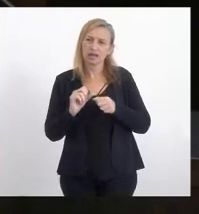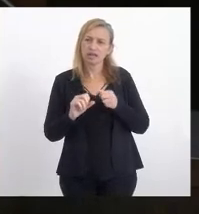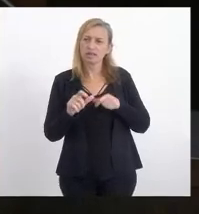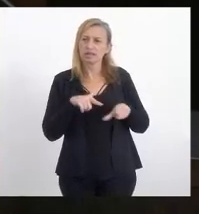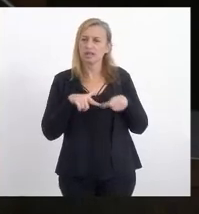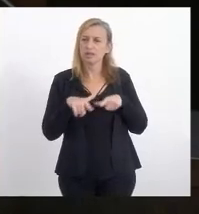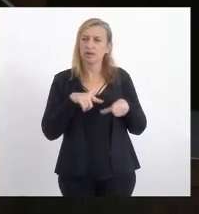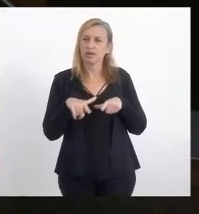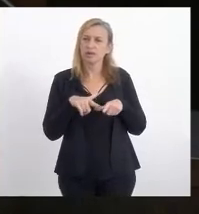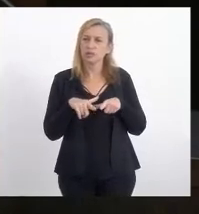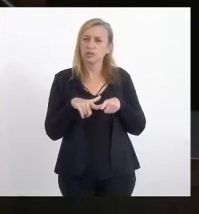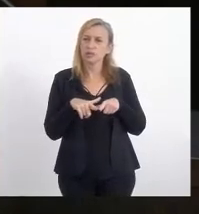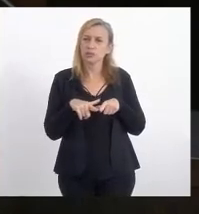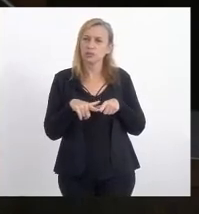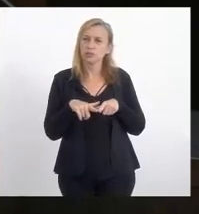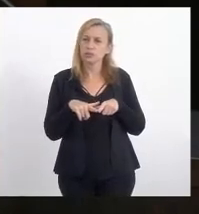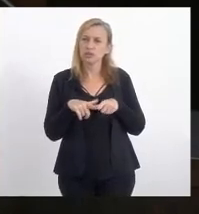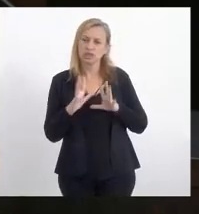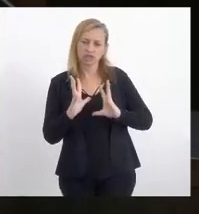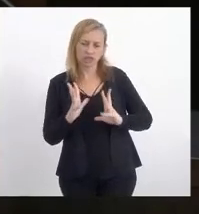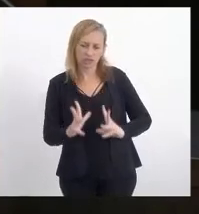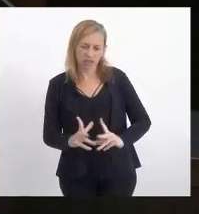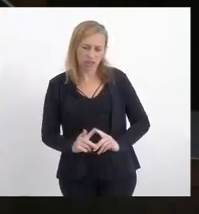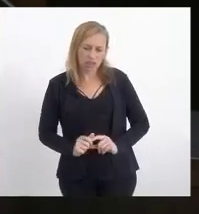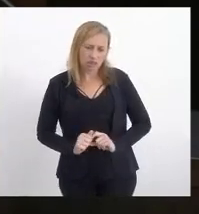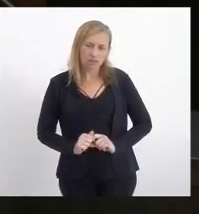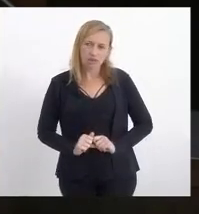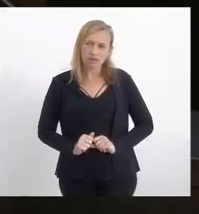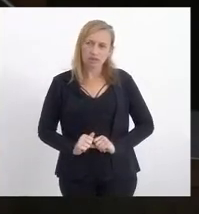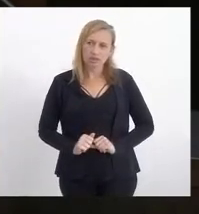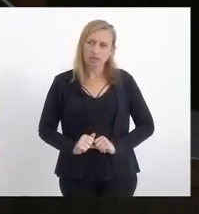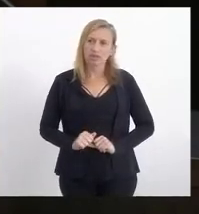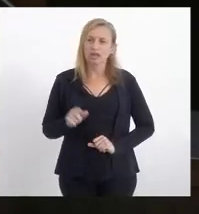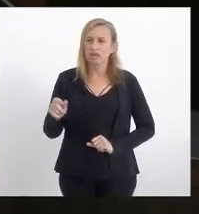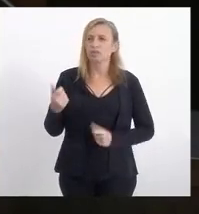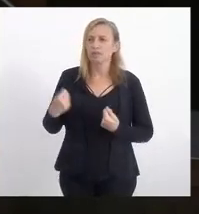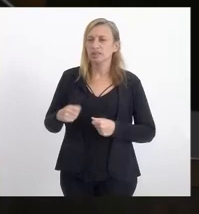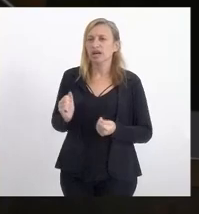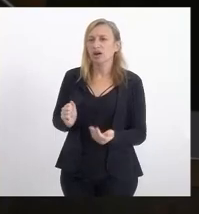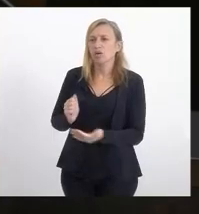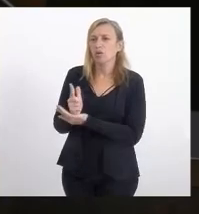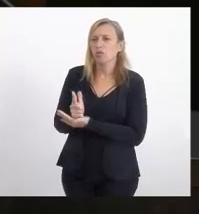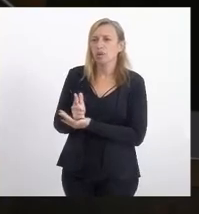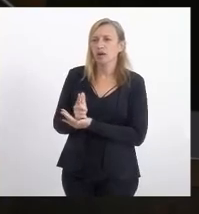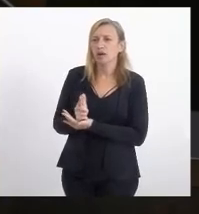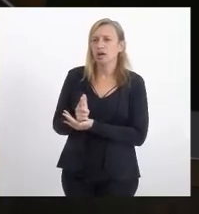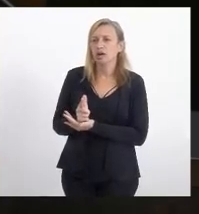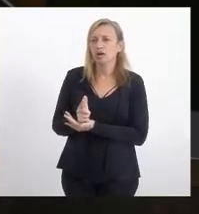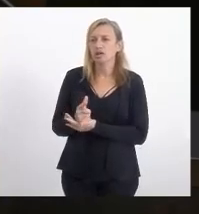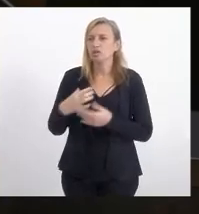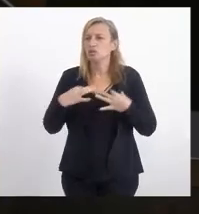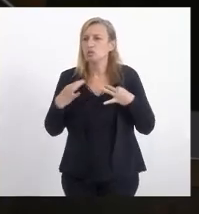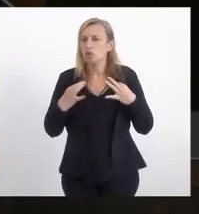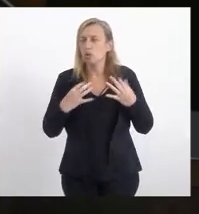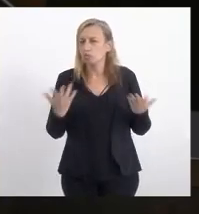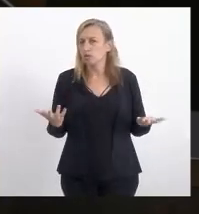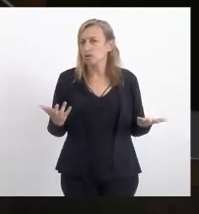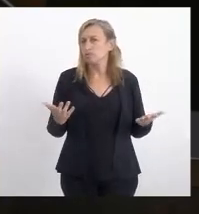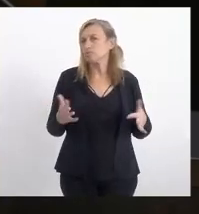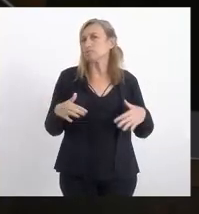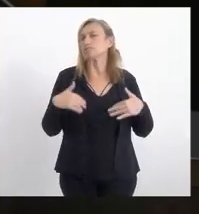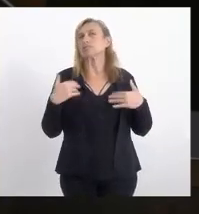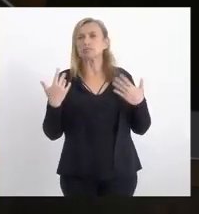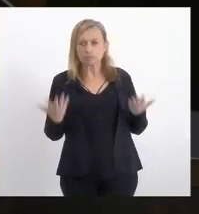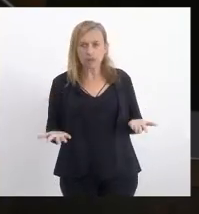de limpeza de transporte não importa Eles teriam que comprar sua o seu uniforme tá um